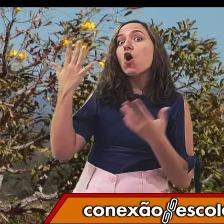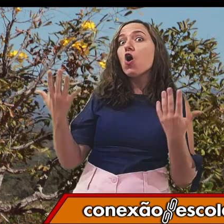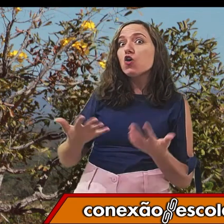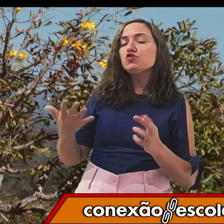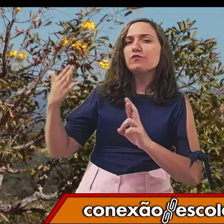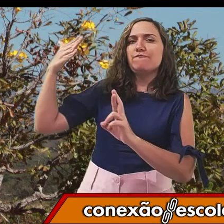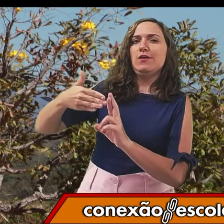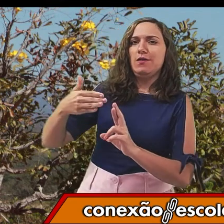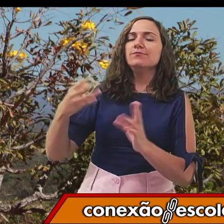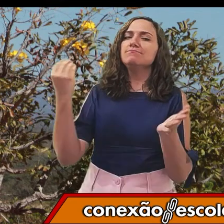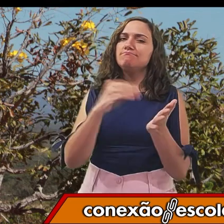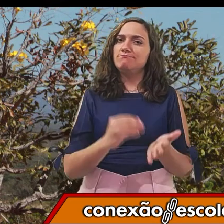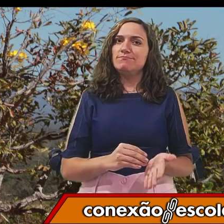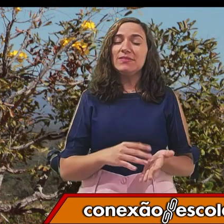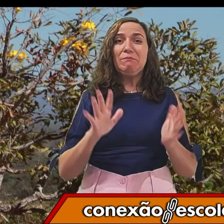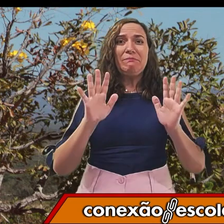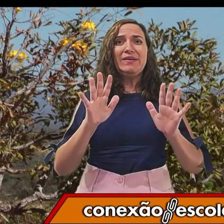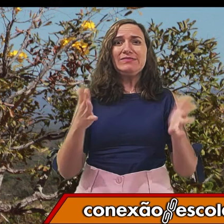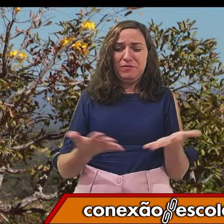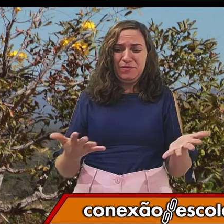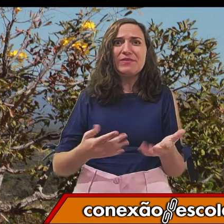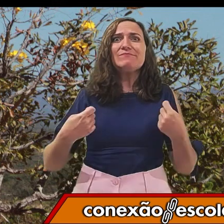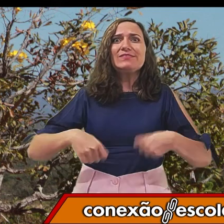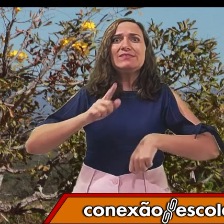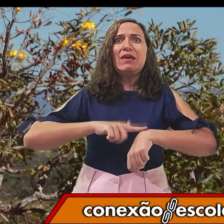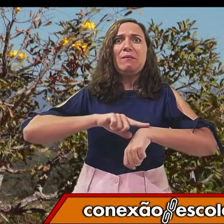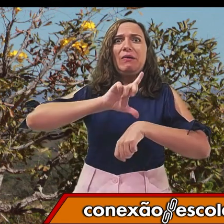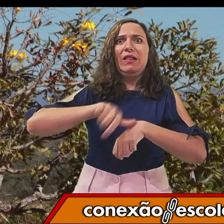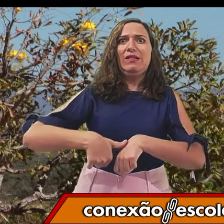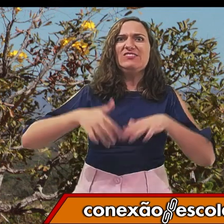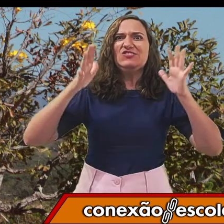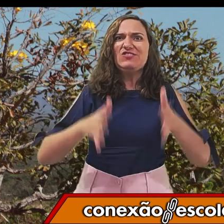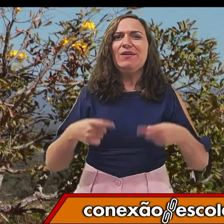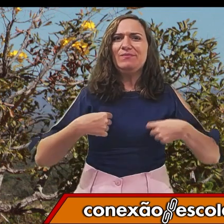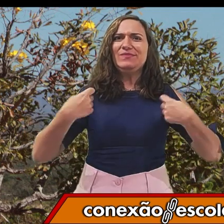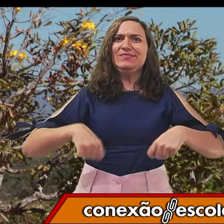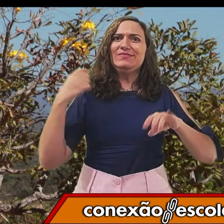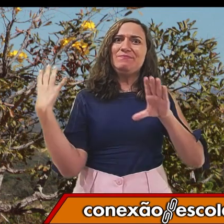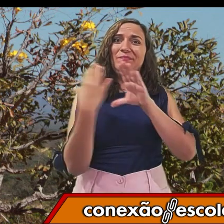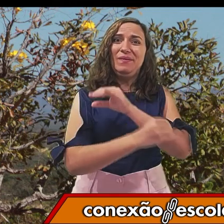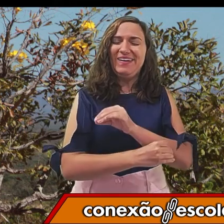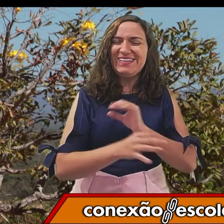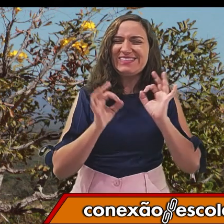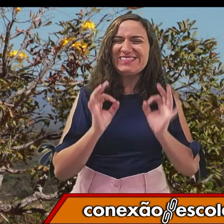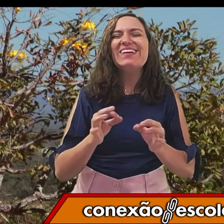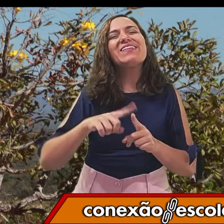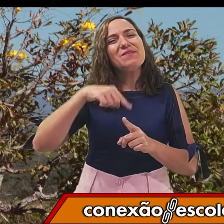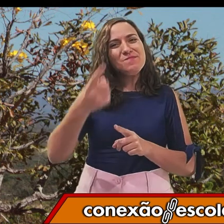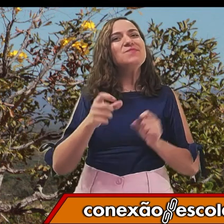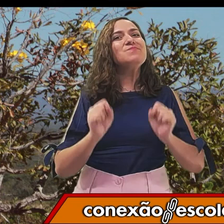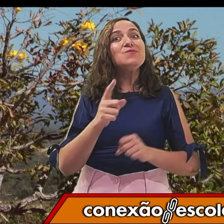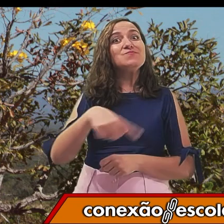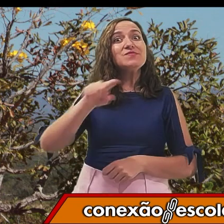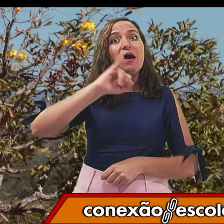me esquecendo que o trem está me esperando para eu embarcar e ir embora para outra estação, moçadinha. Depois você corre lá